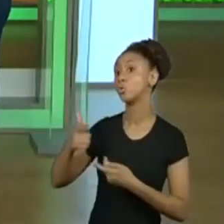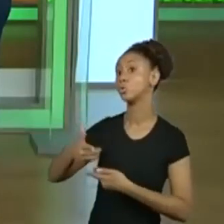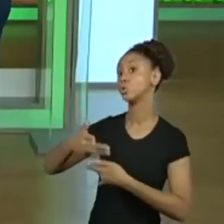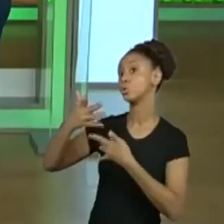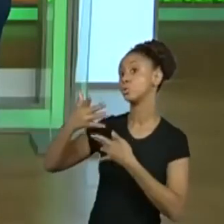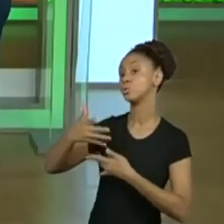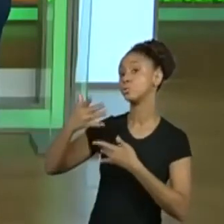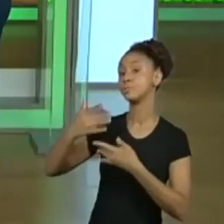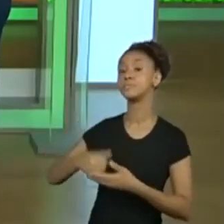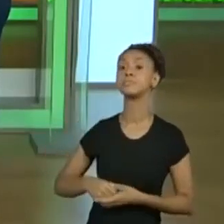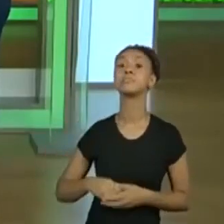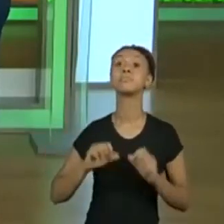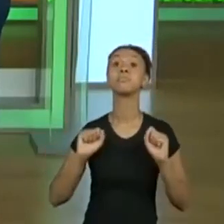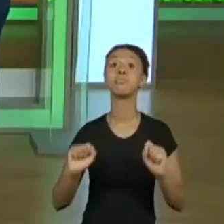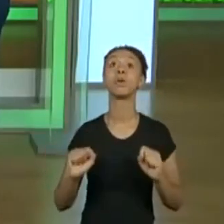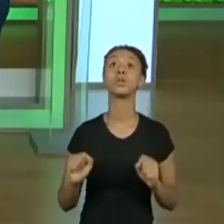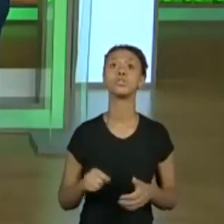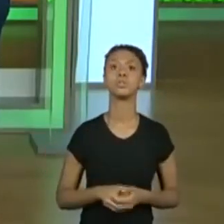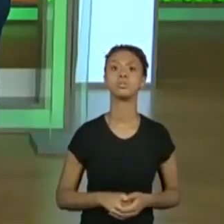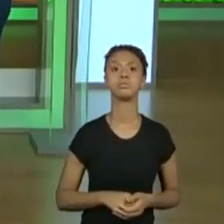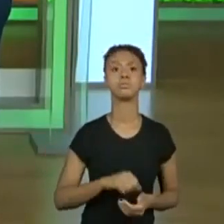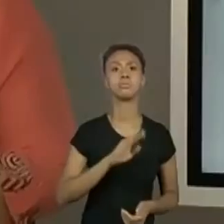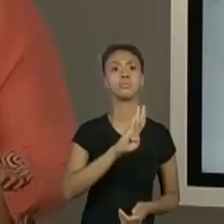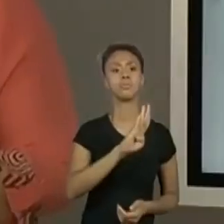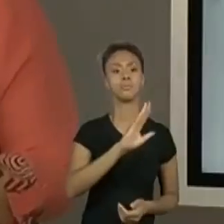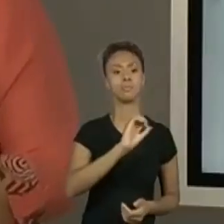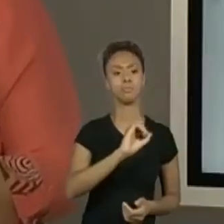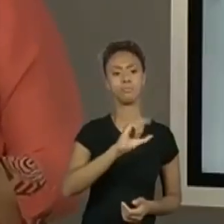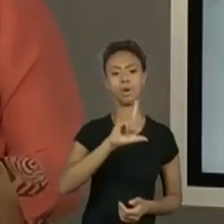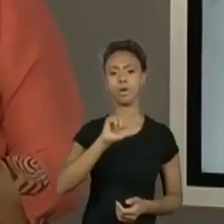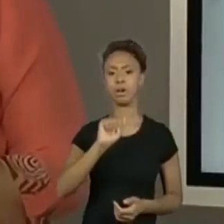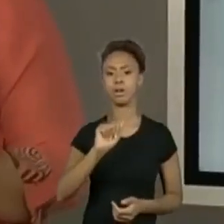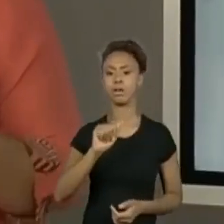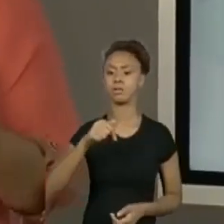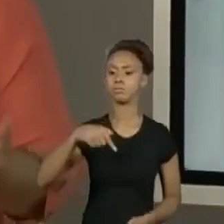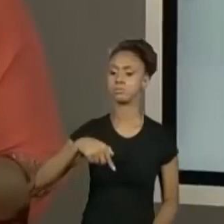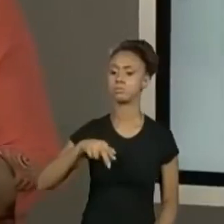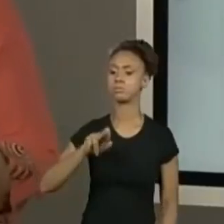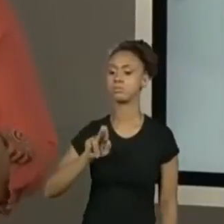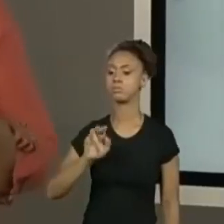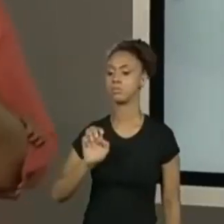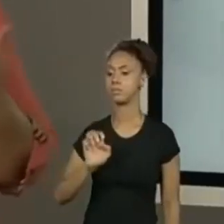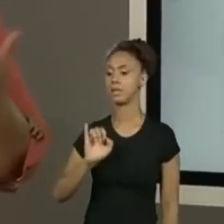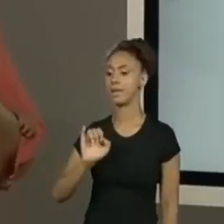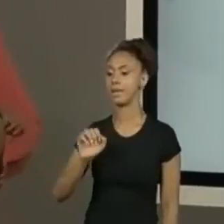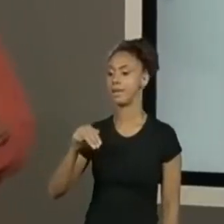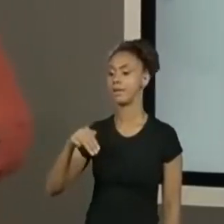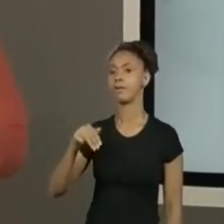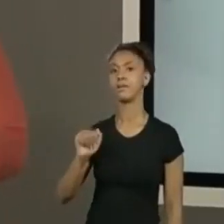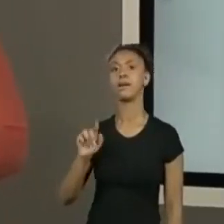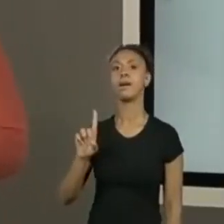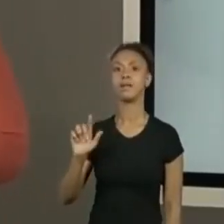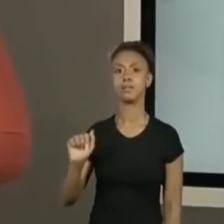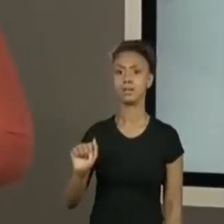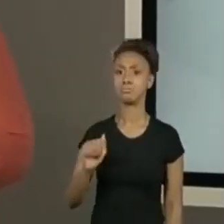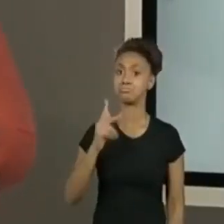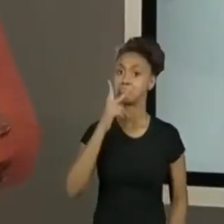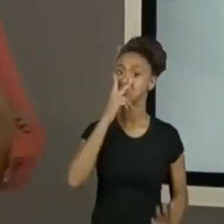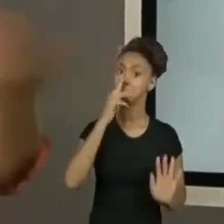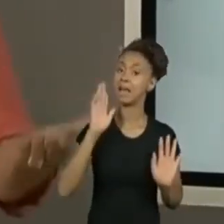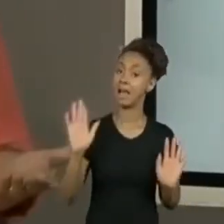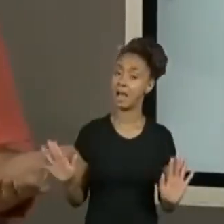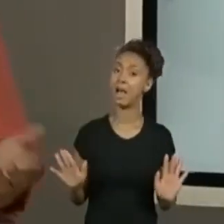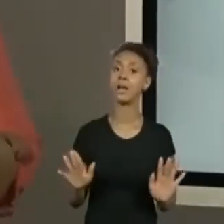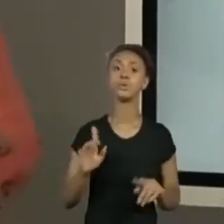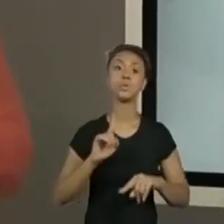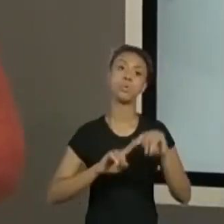ser bola queimada. Bola queimada. É acho que é o objeto que se